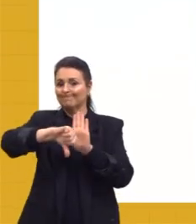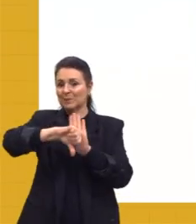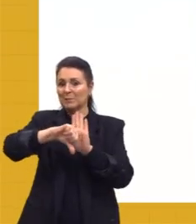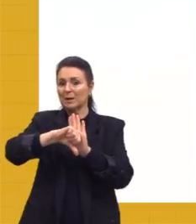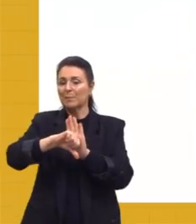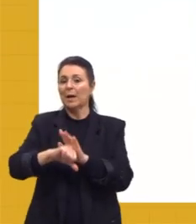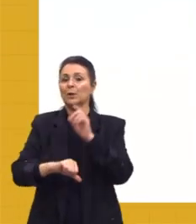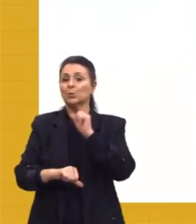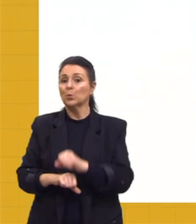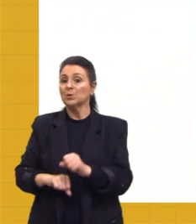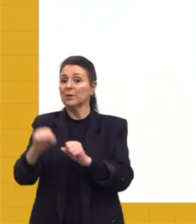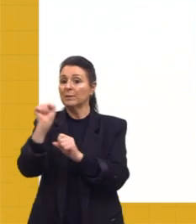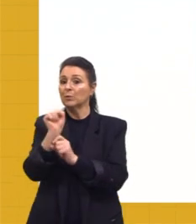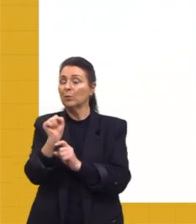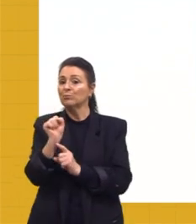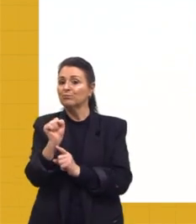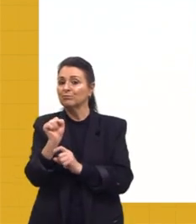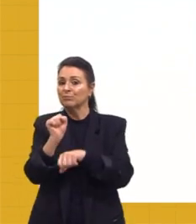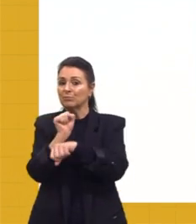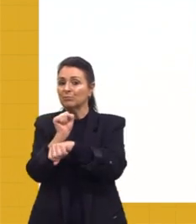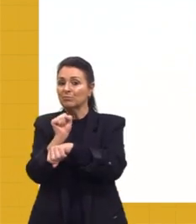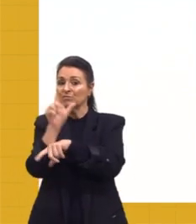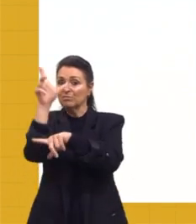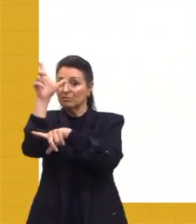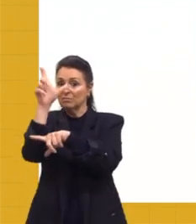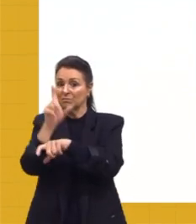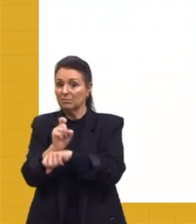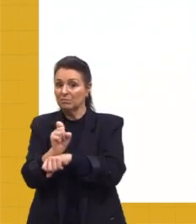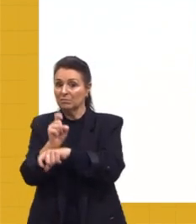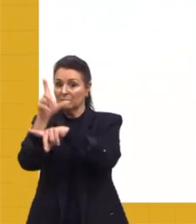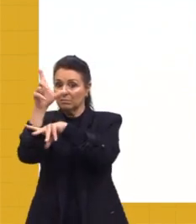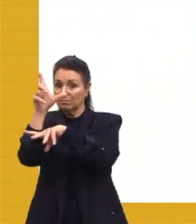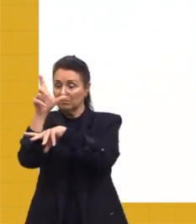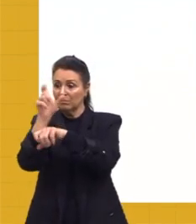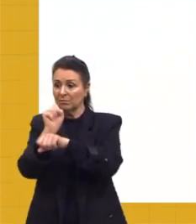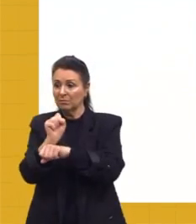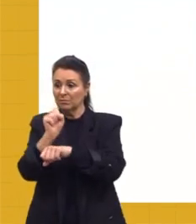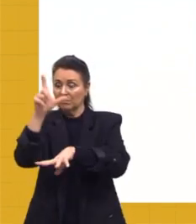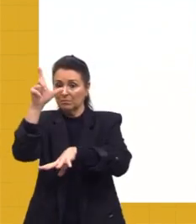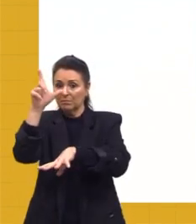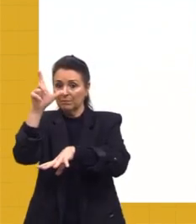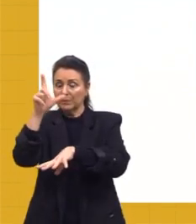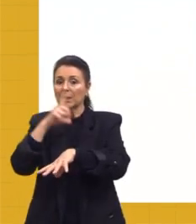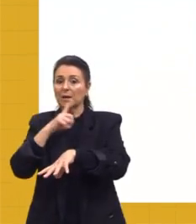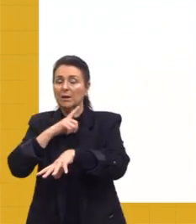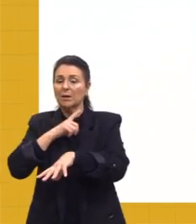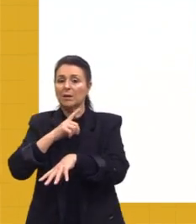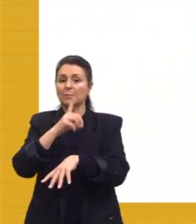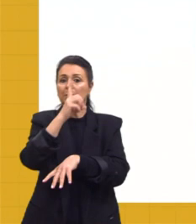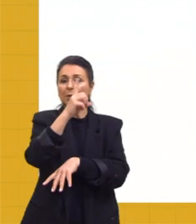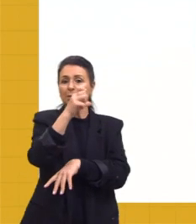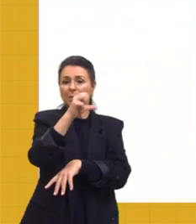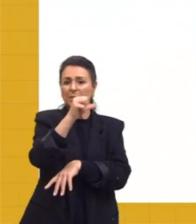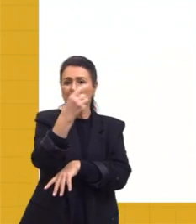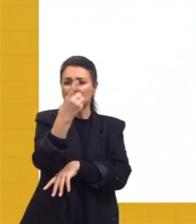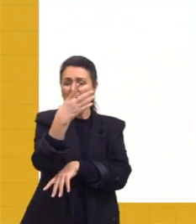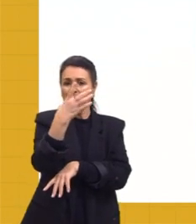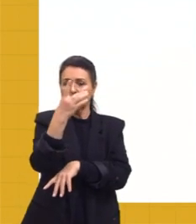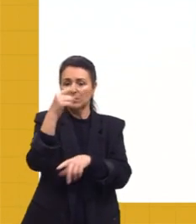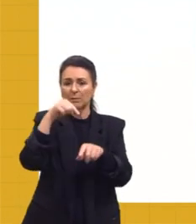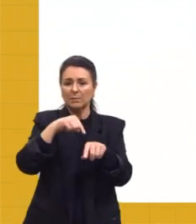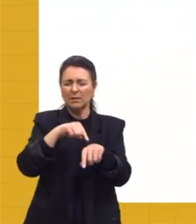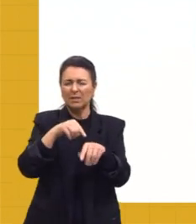mísseis está foi o 14 dias aí em 1428 que o mundo inteiro ficou em pânico que